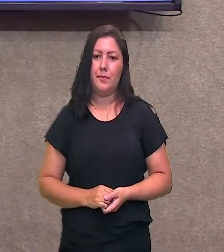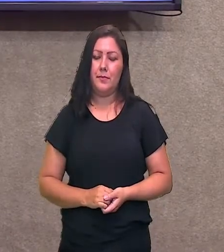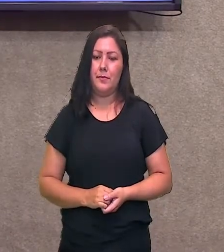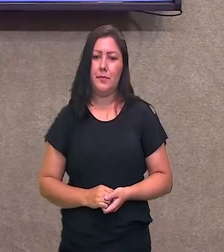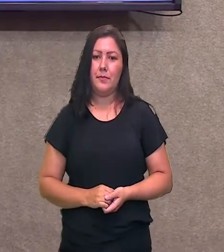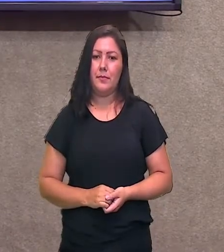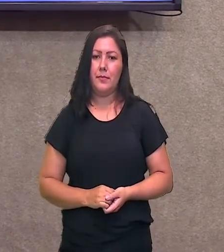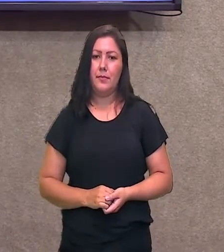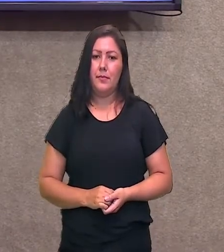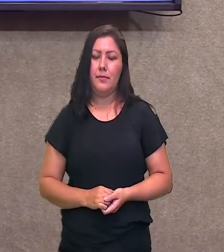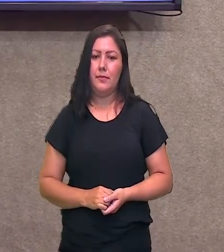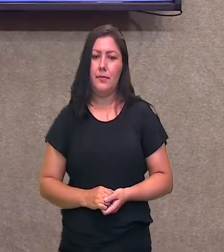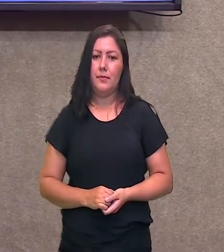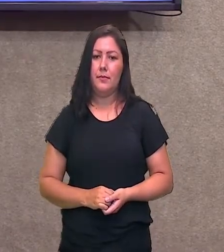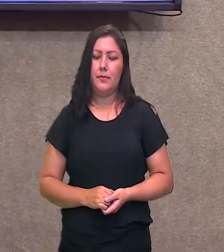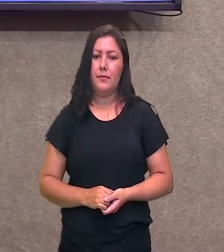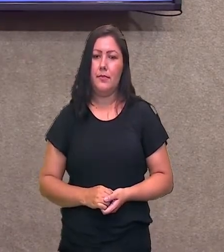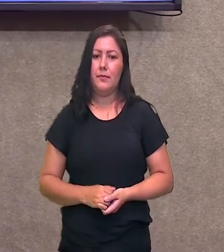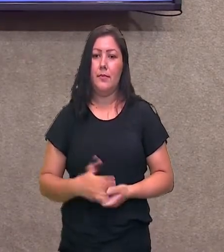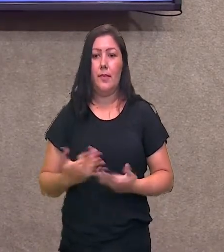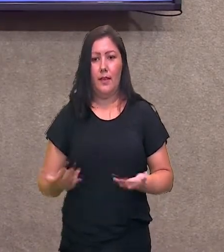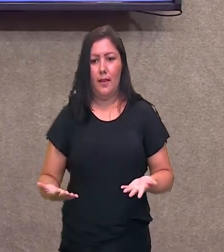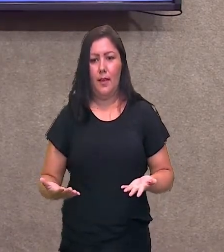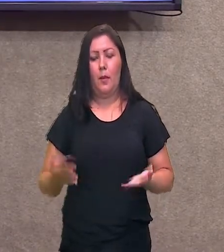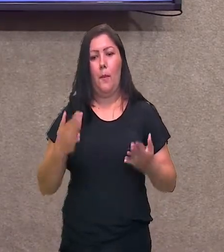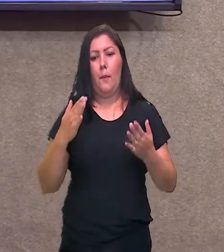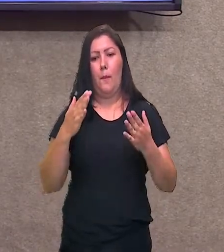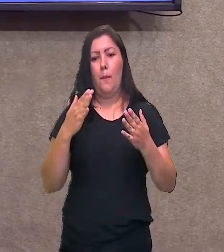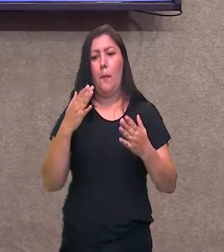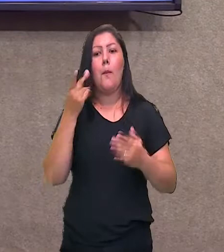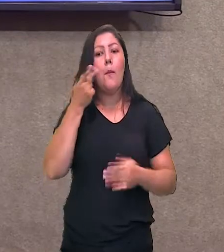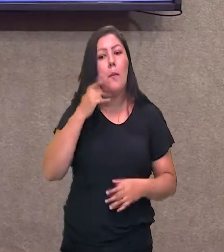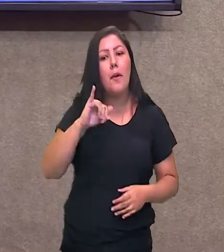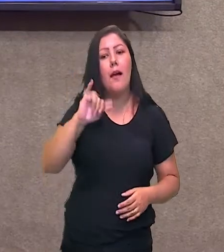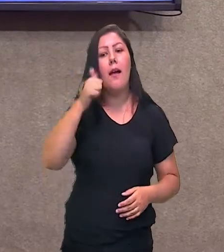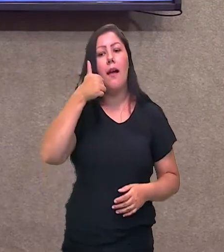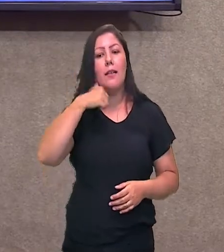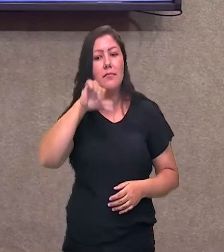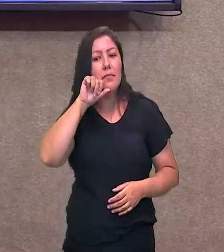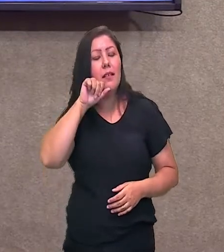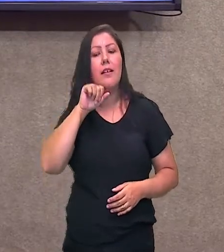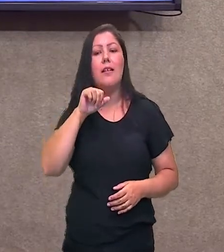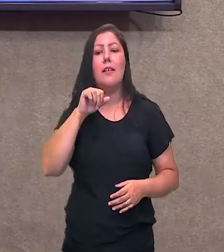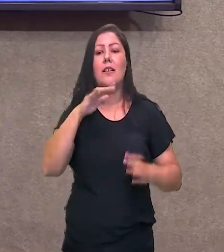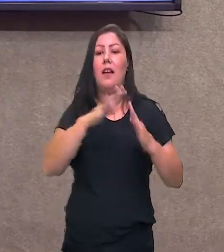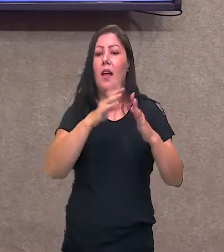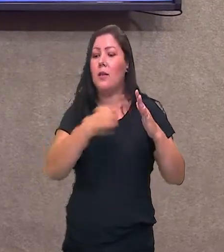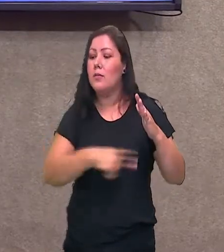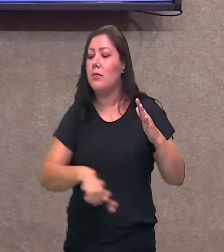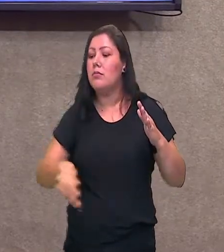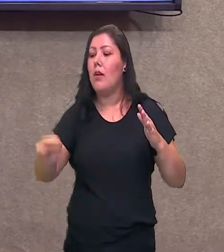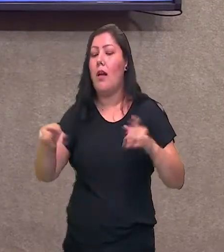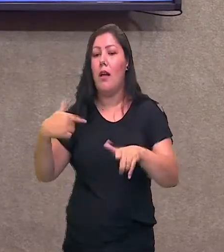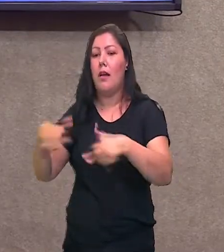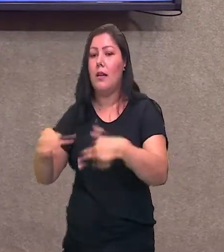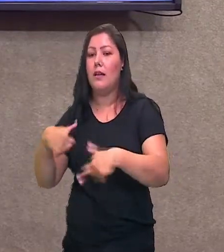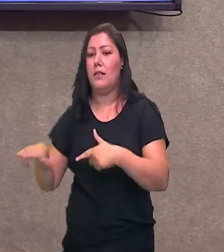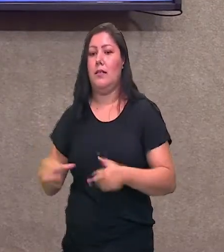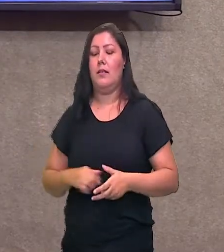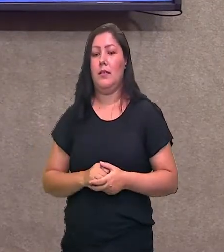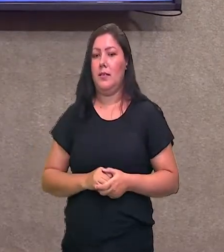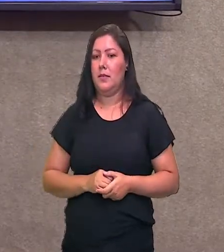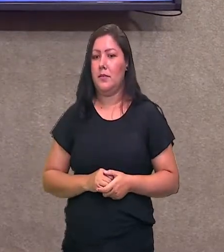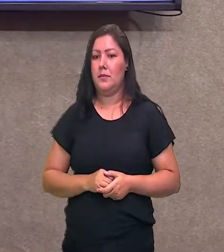Certo? Então, o seu papai, quando sai de casa e vai trabalhar, se ele é o dono da empresa, é